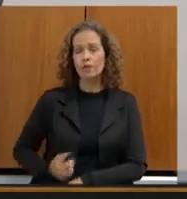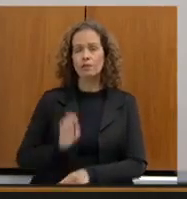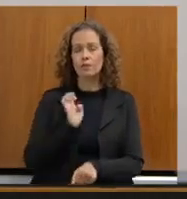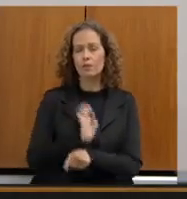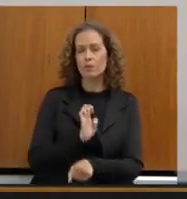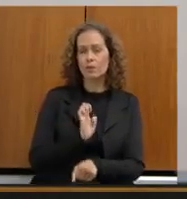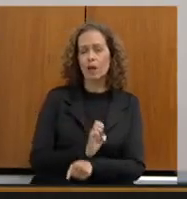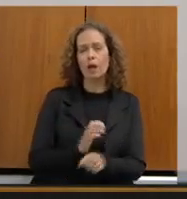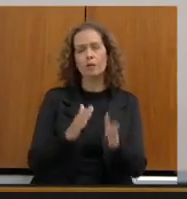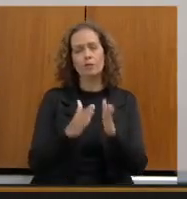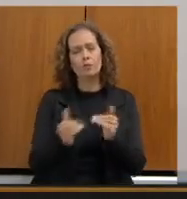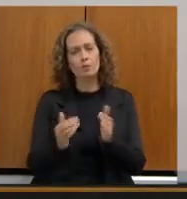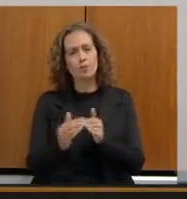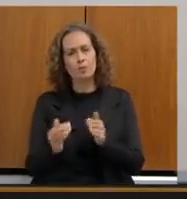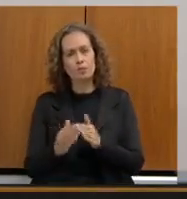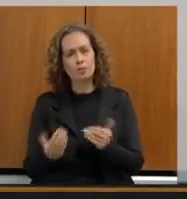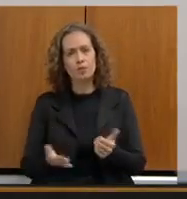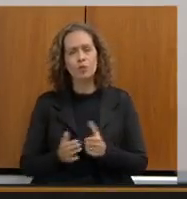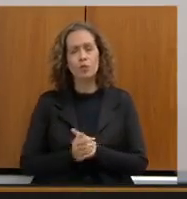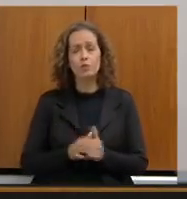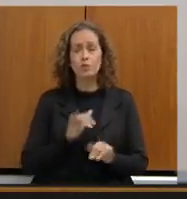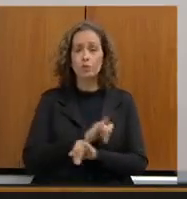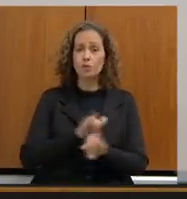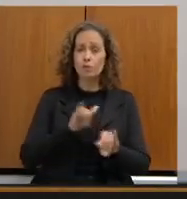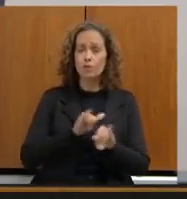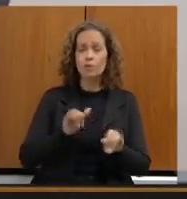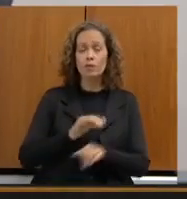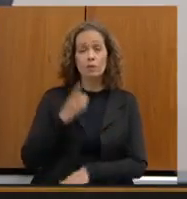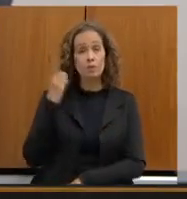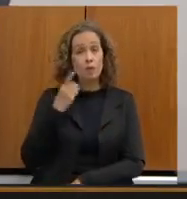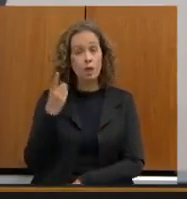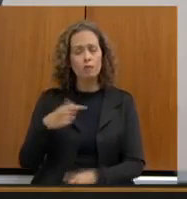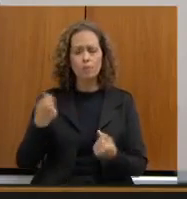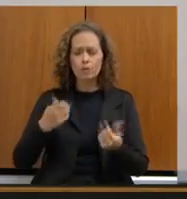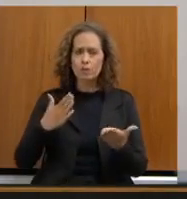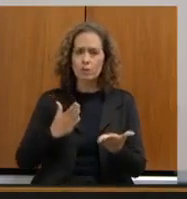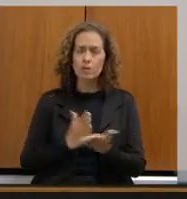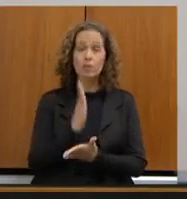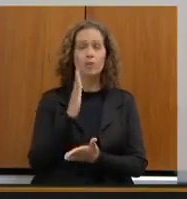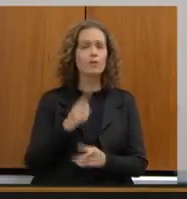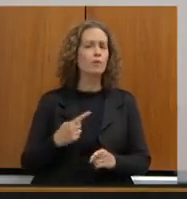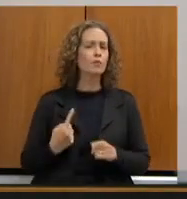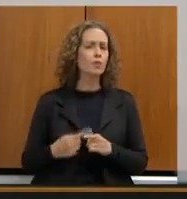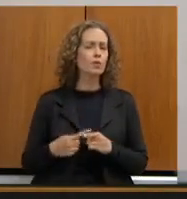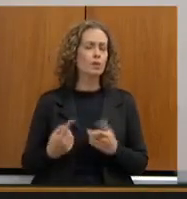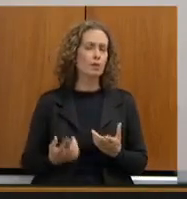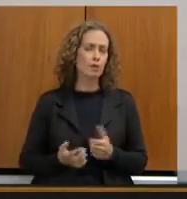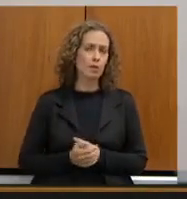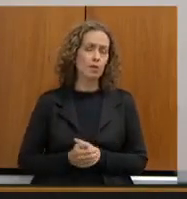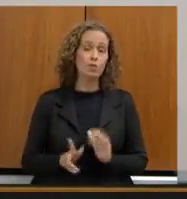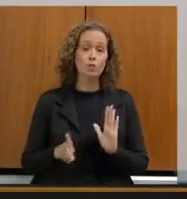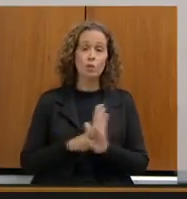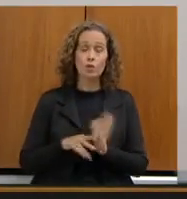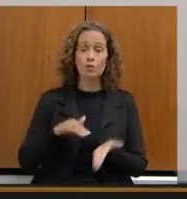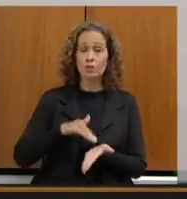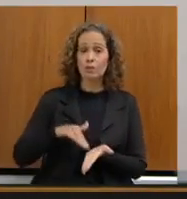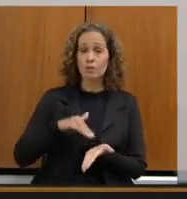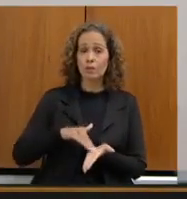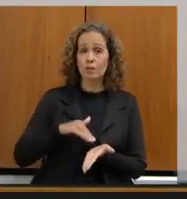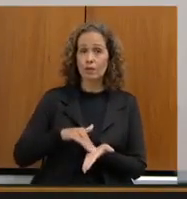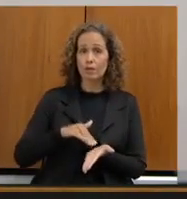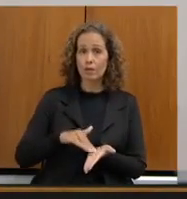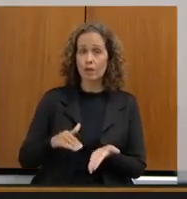uma tempo para todos nós para o deputado Olha nós precisamos aprovar e o próprio o próprio secretário